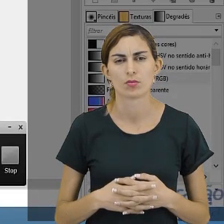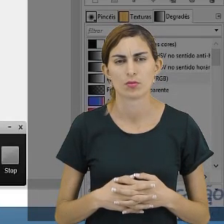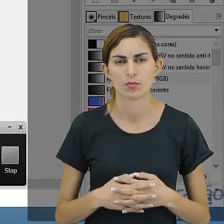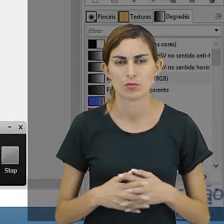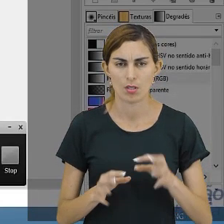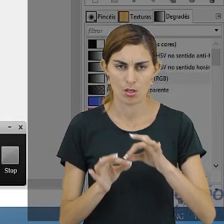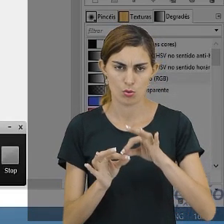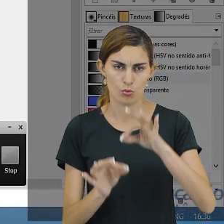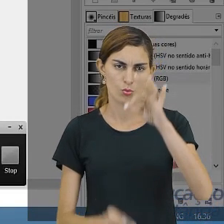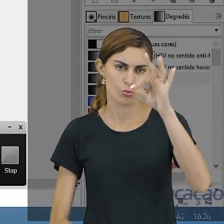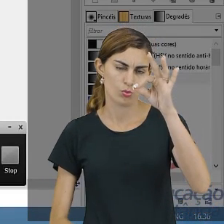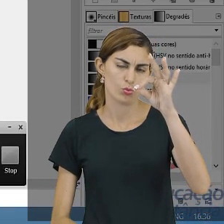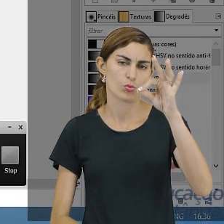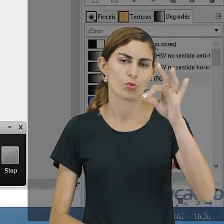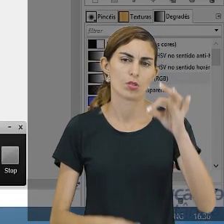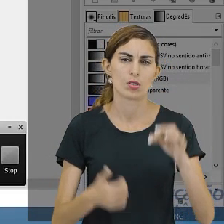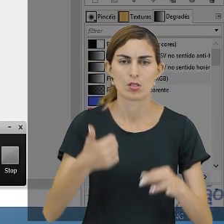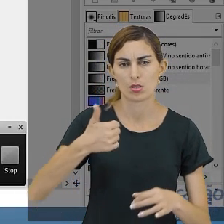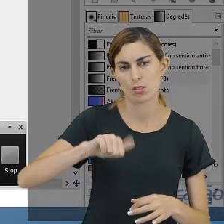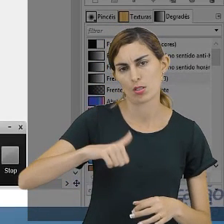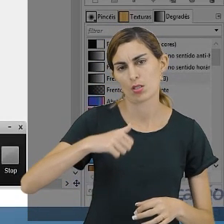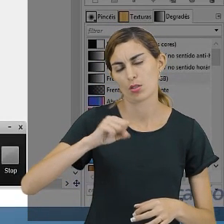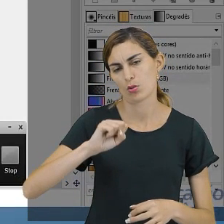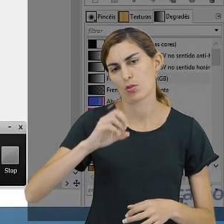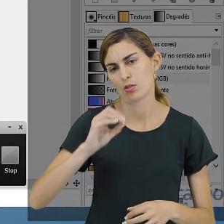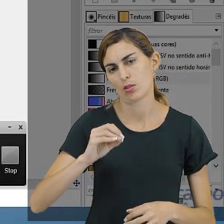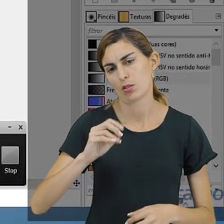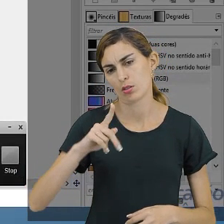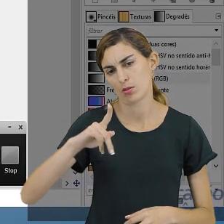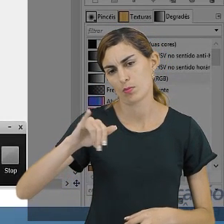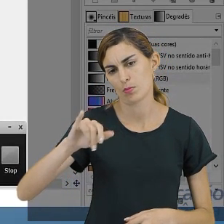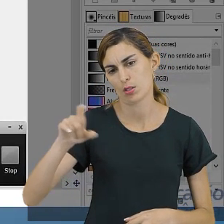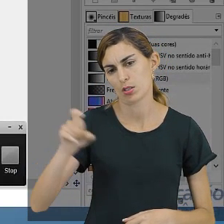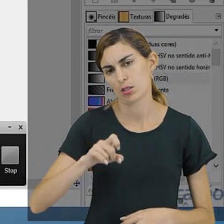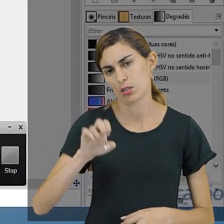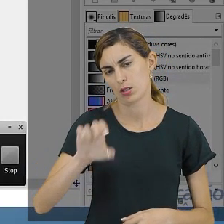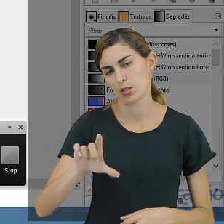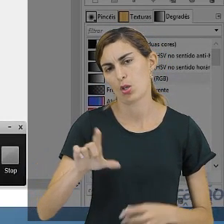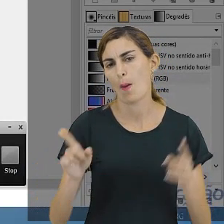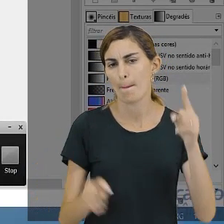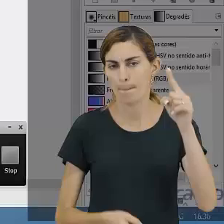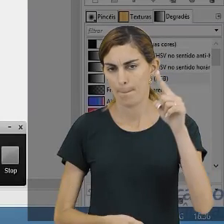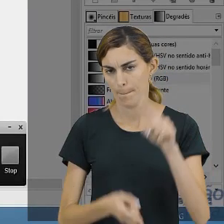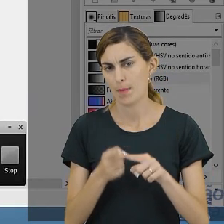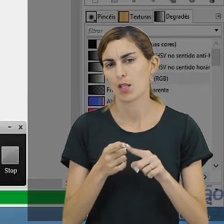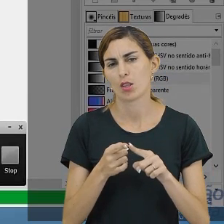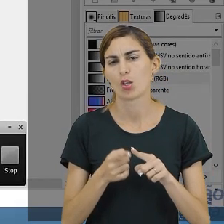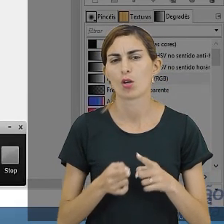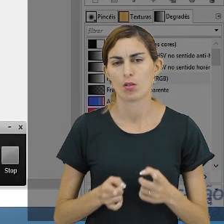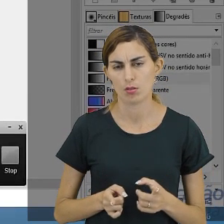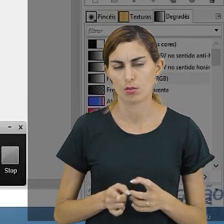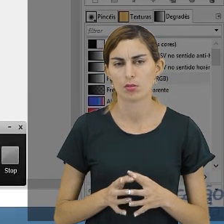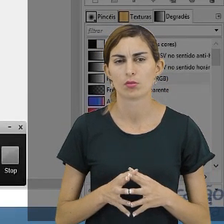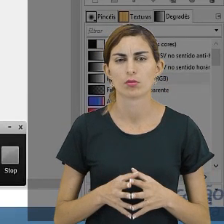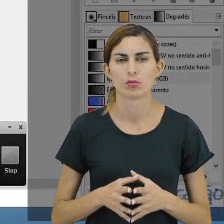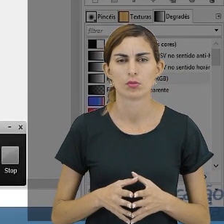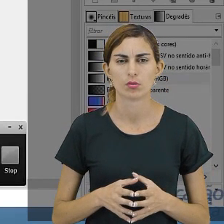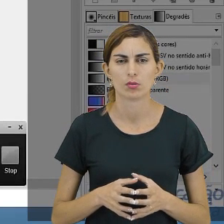para que a altura seja de 180 pixels, que é um pouco menor do que a altura.